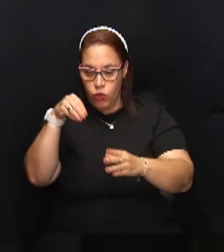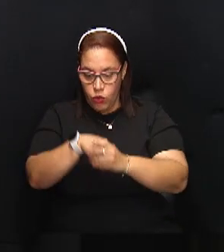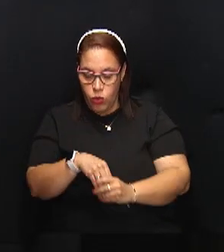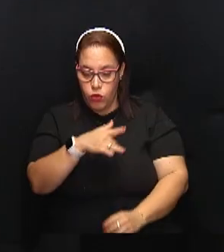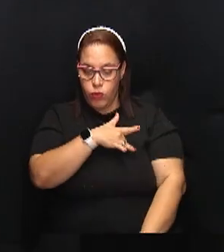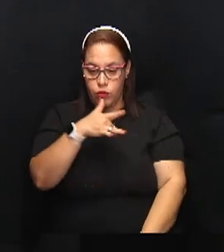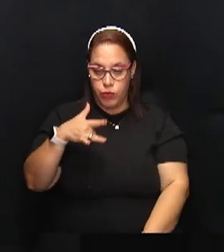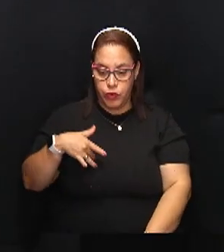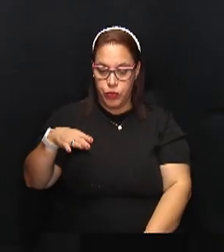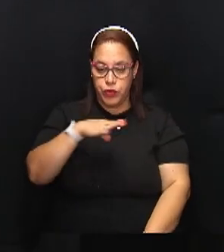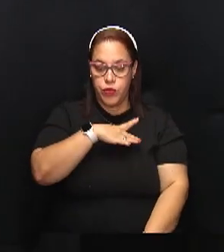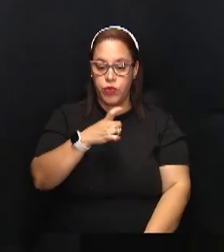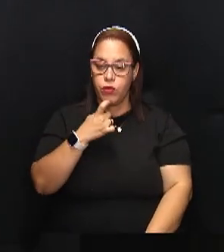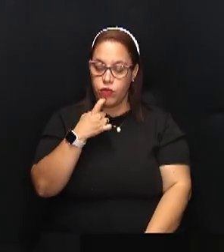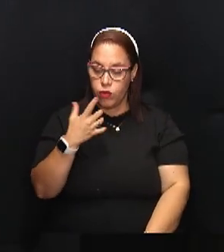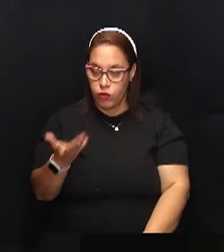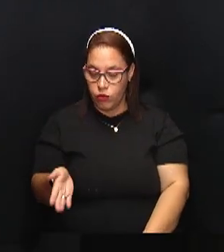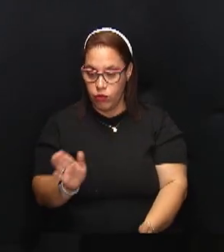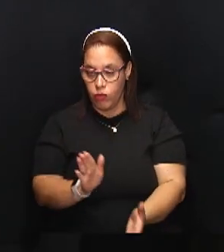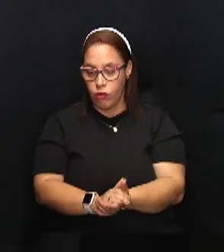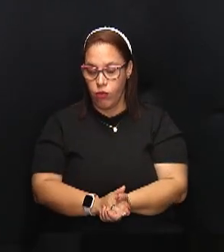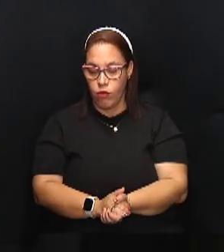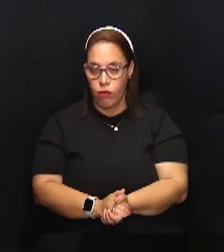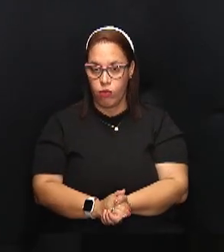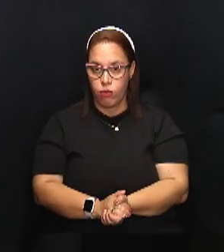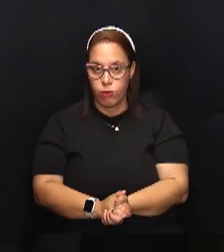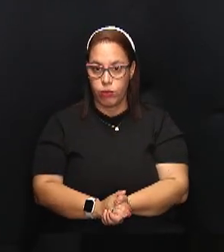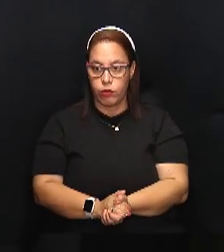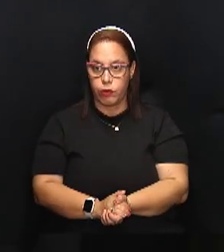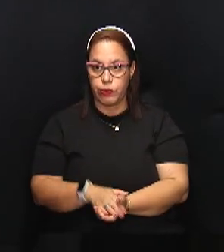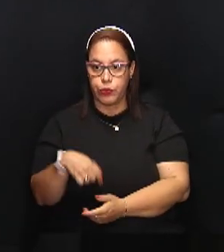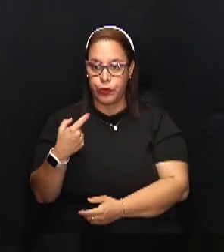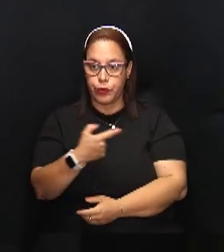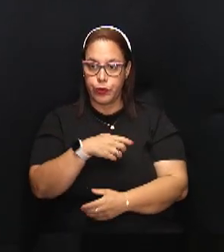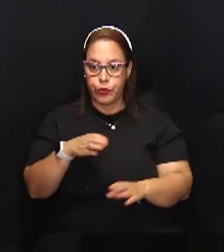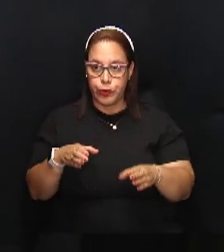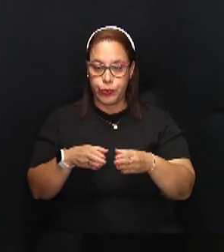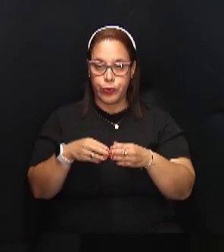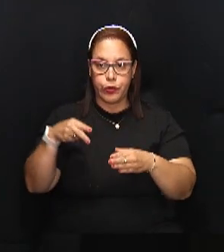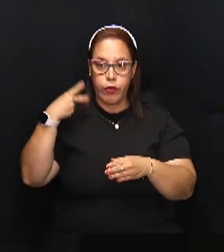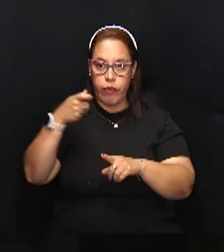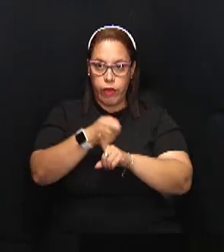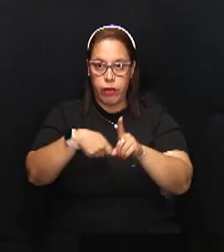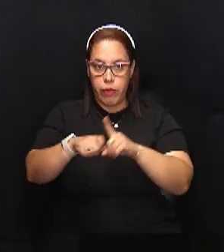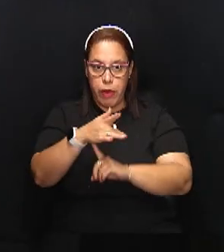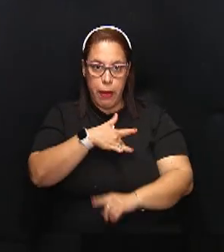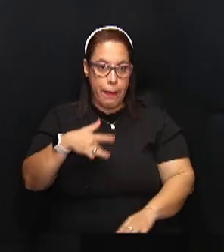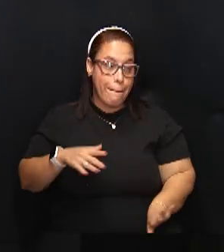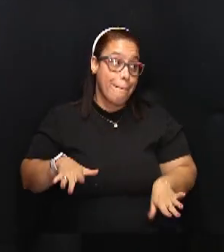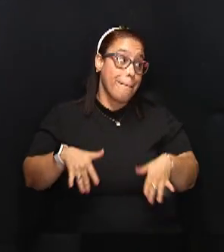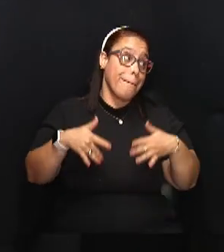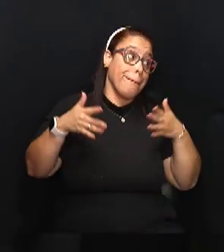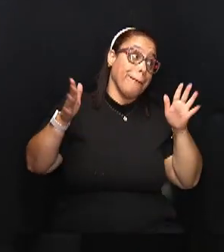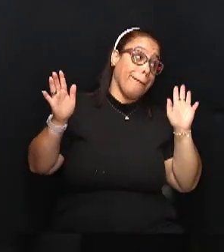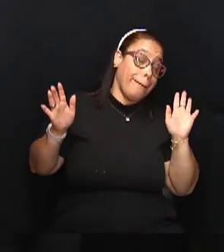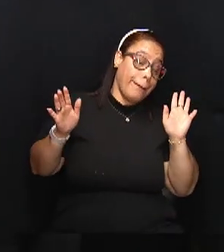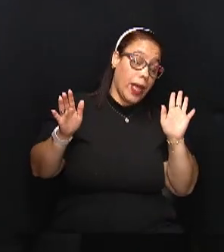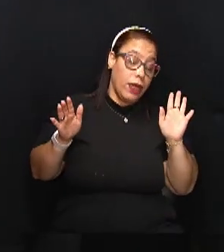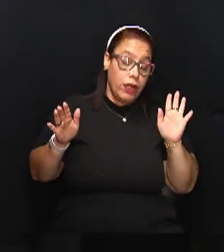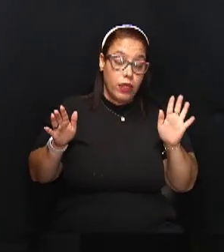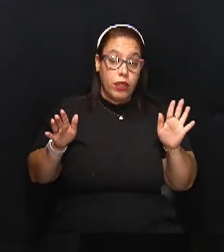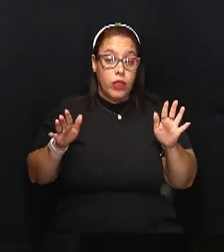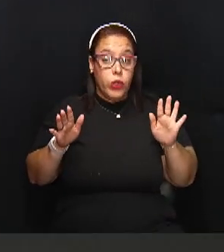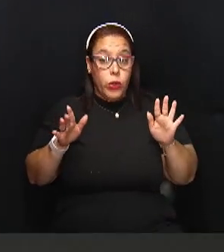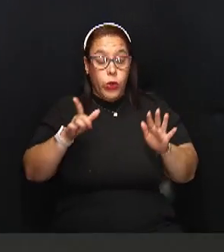saúde na cidade de Campinas e apreciada pela nossa Comissão de Política Social e Saúde. Apesar desse mar calmo,